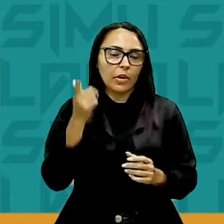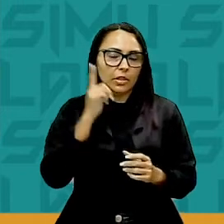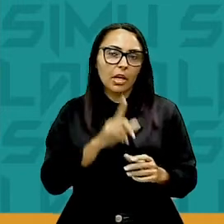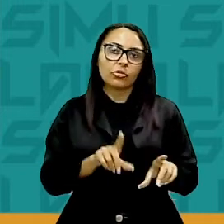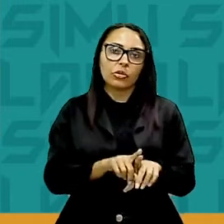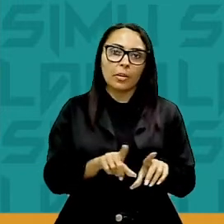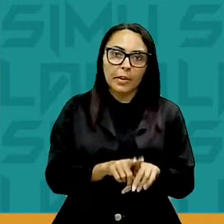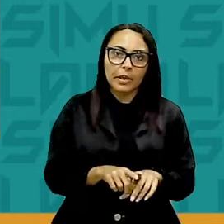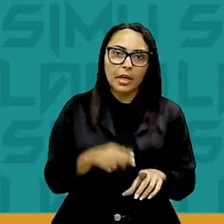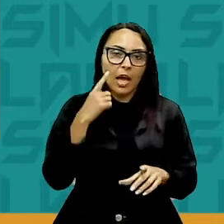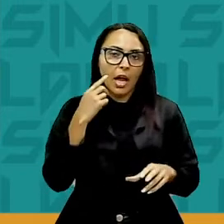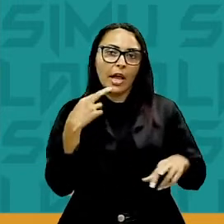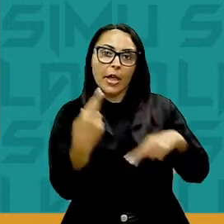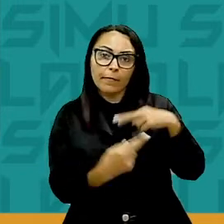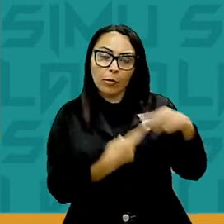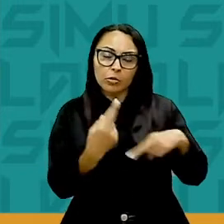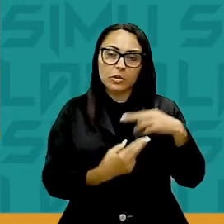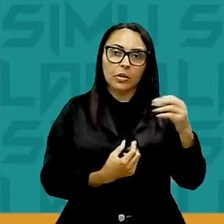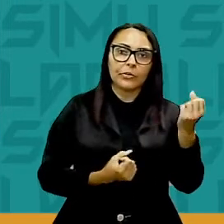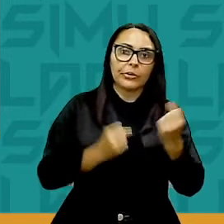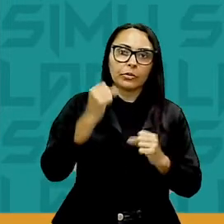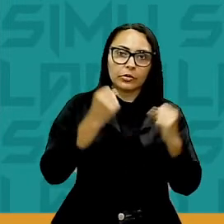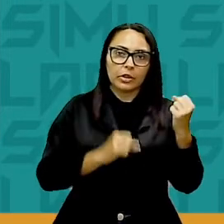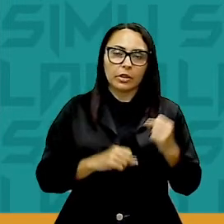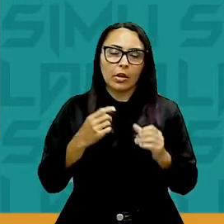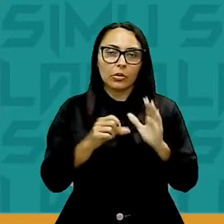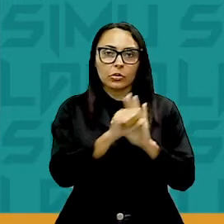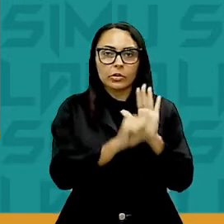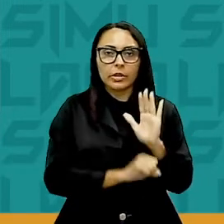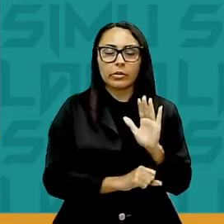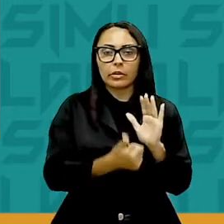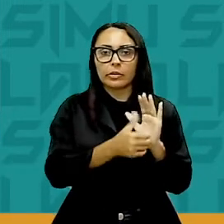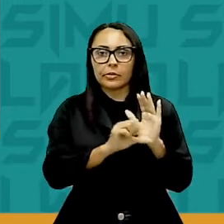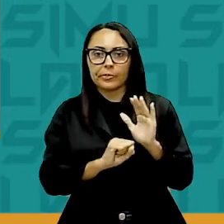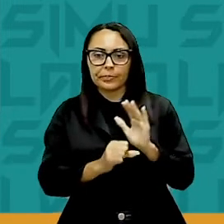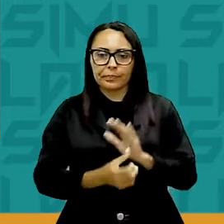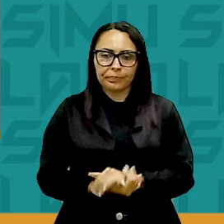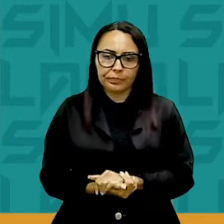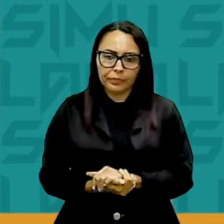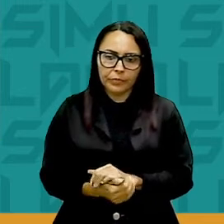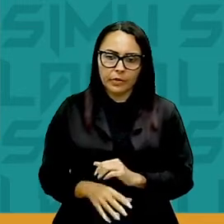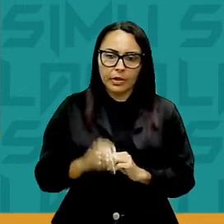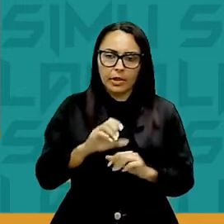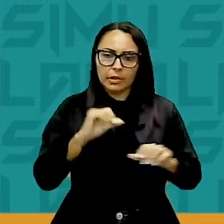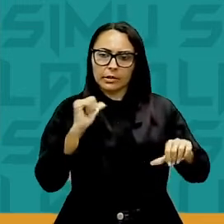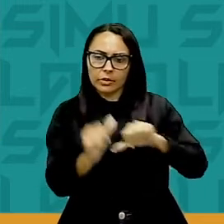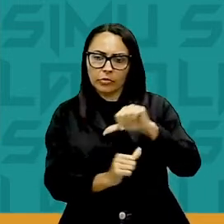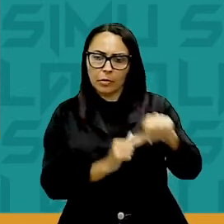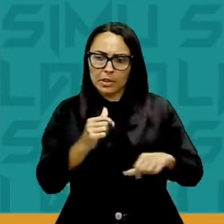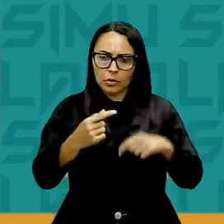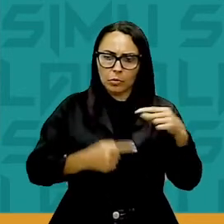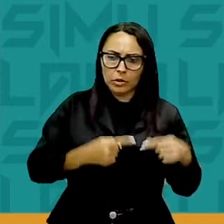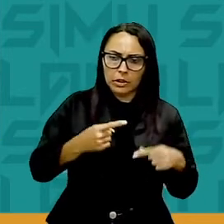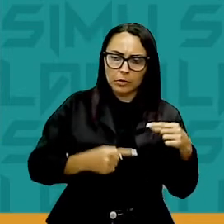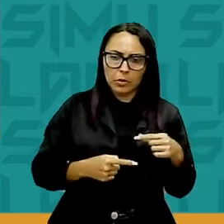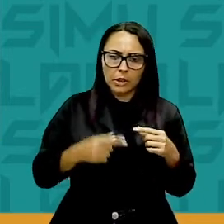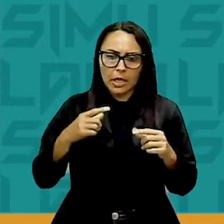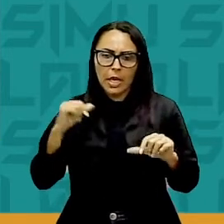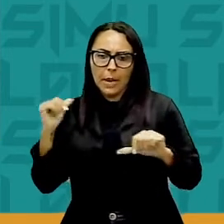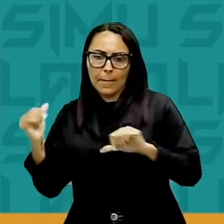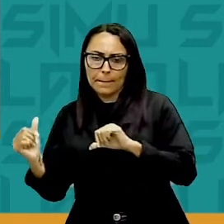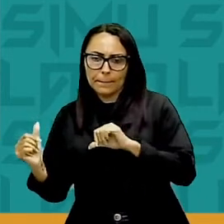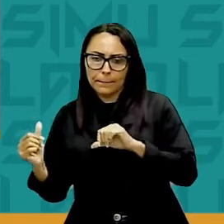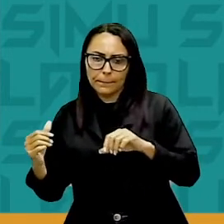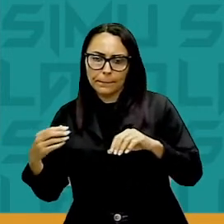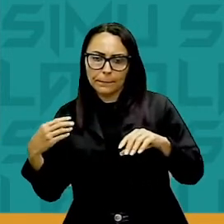em relação ali à Revolução Industrial no século XVIII. E a letra E, a transformação política e a